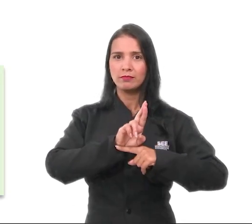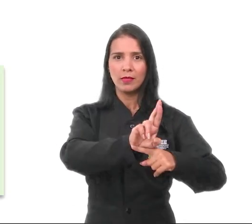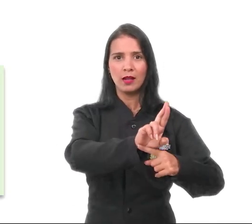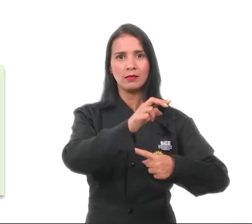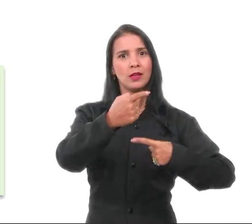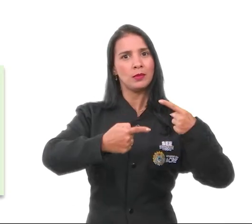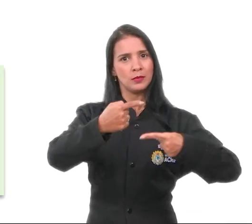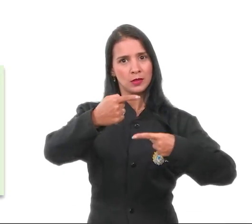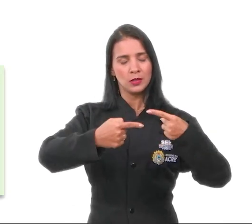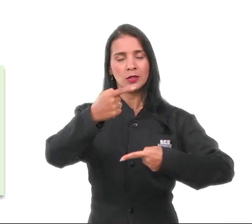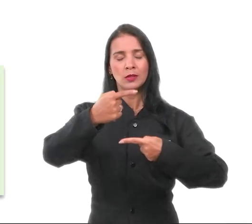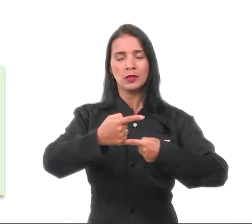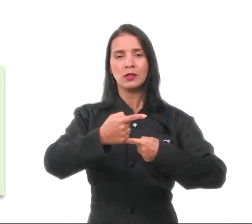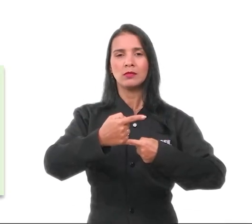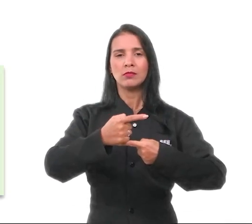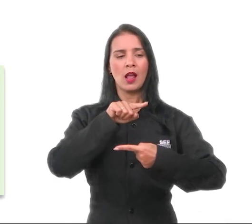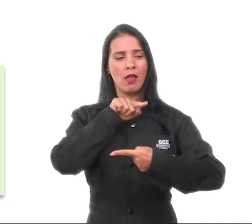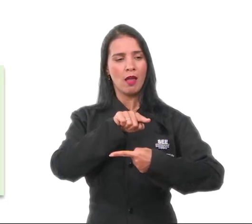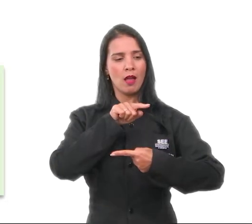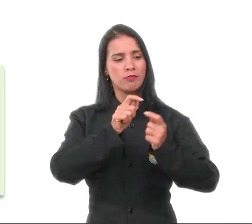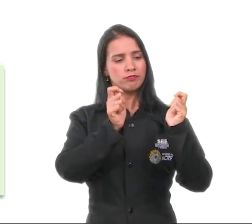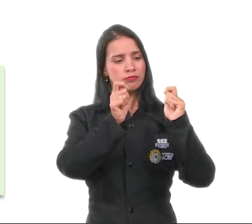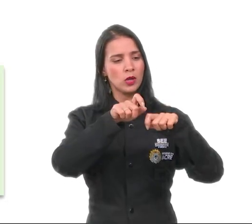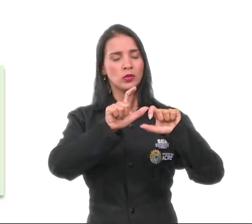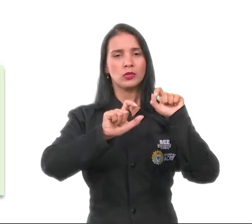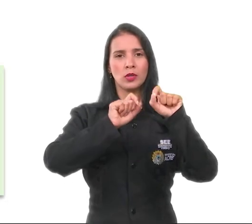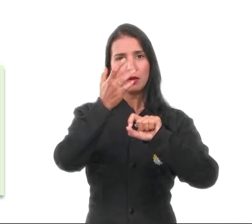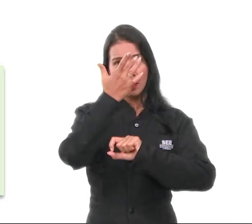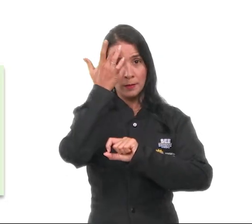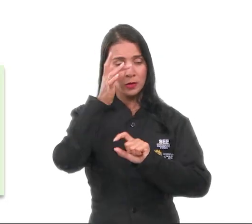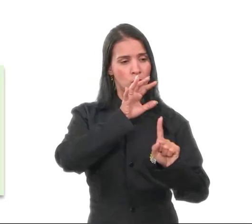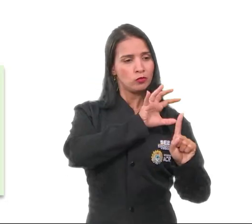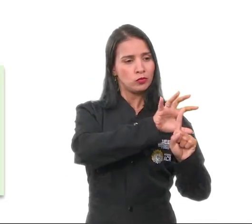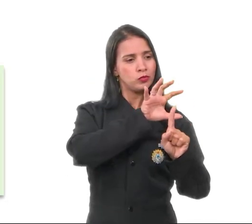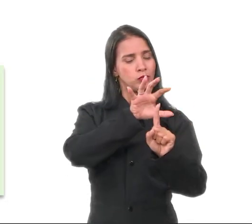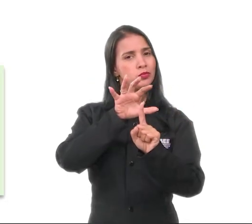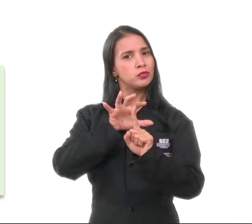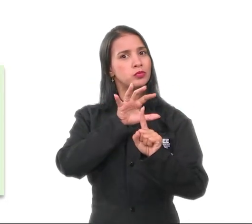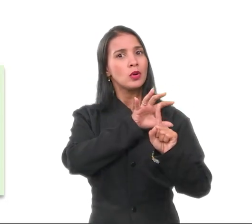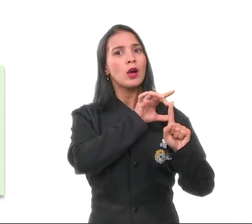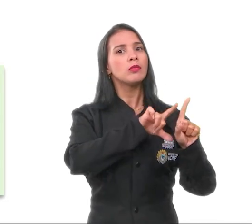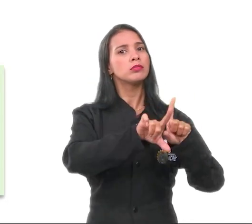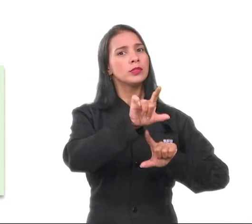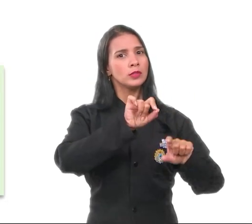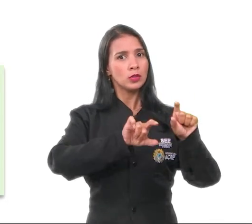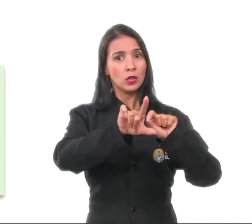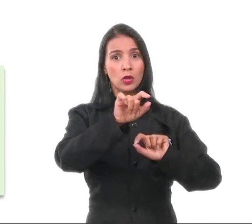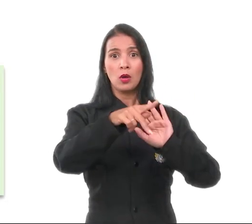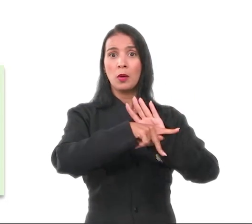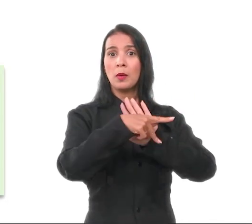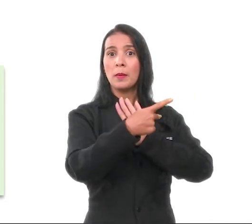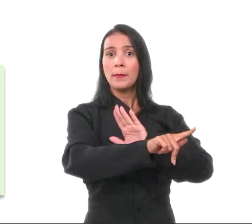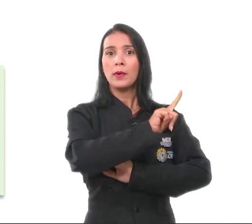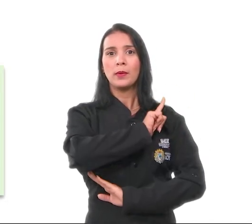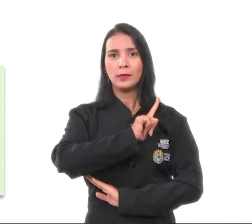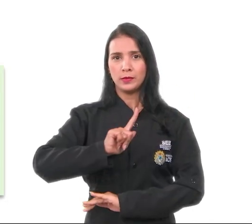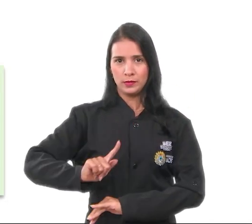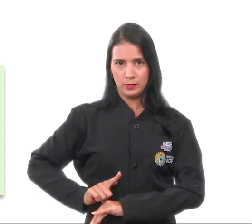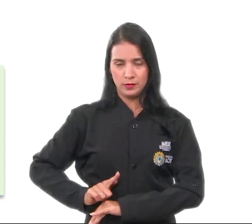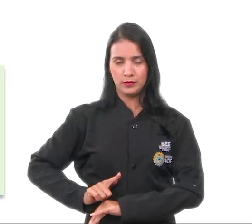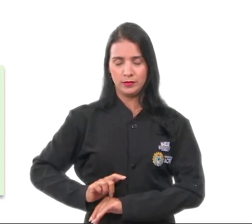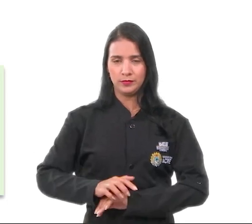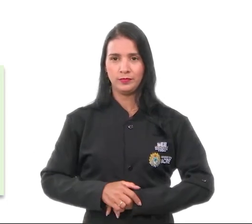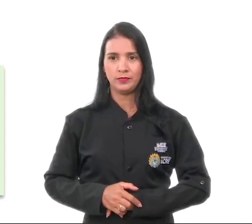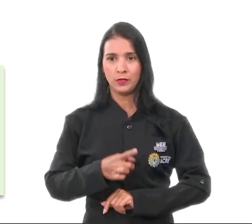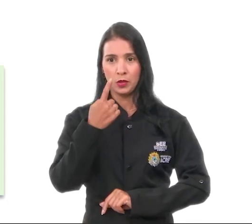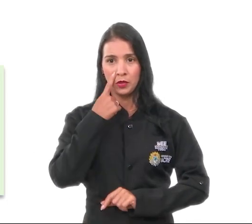política, permitindo que cidadãos influenciem decisões do governo. Então nós temos aqui